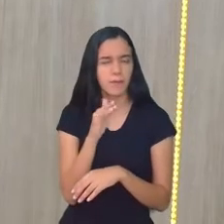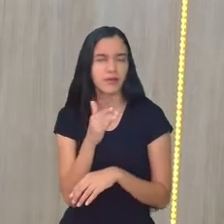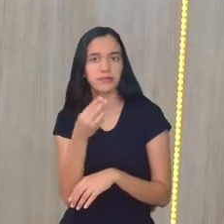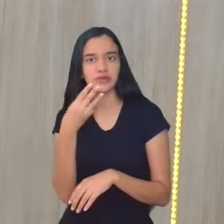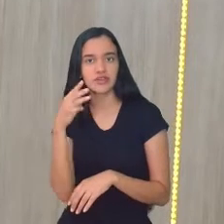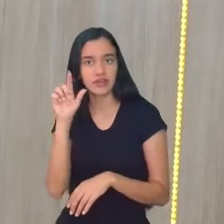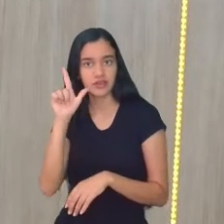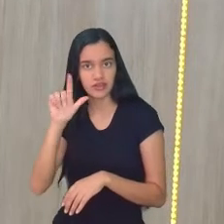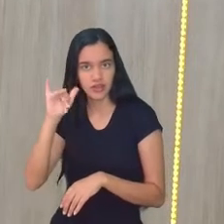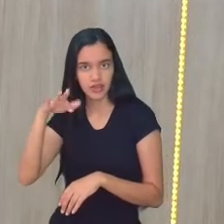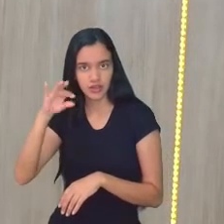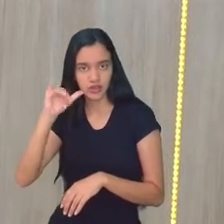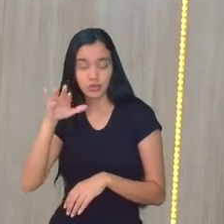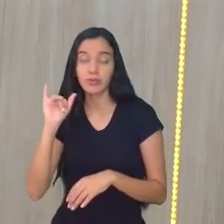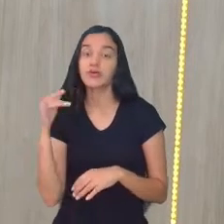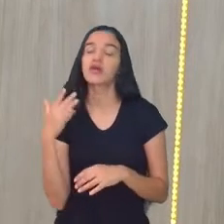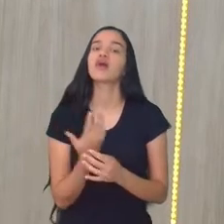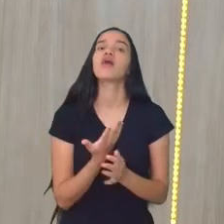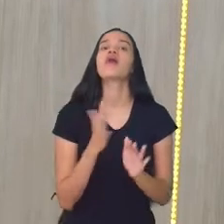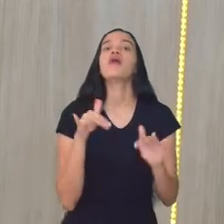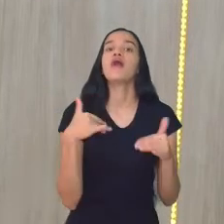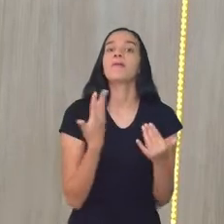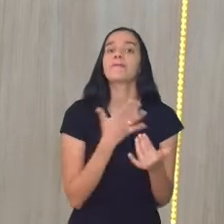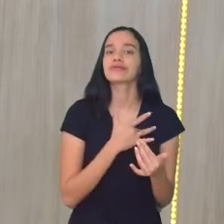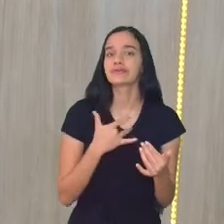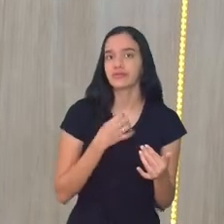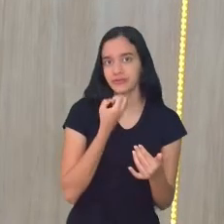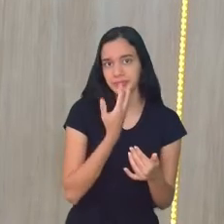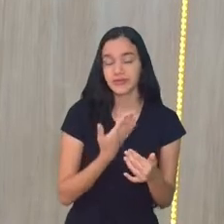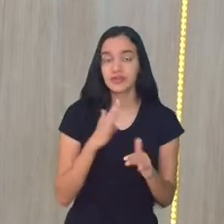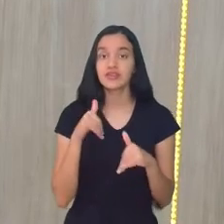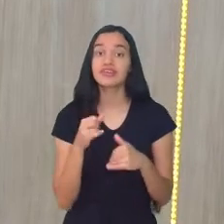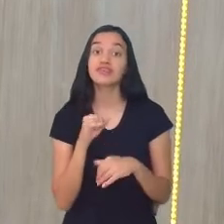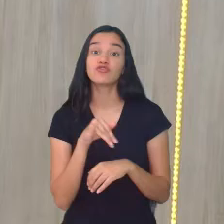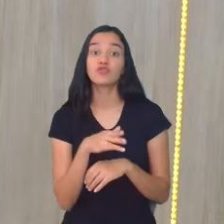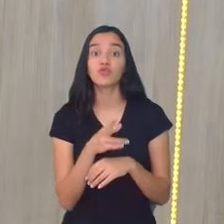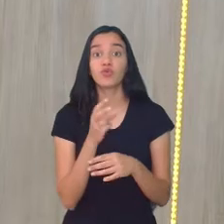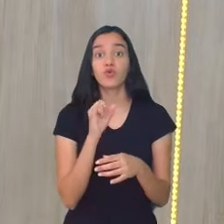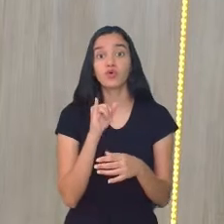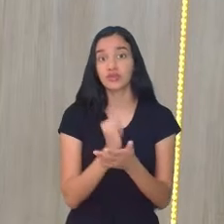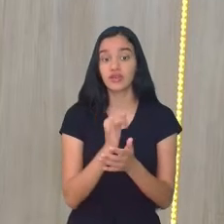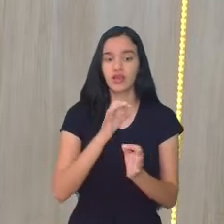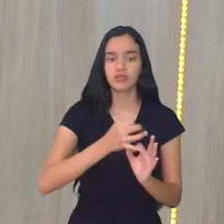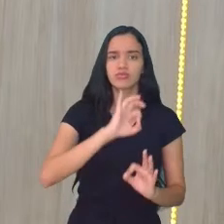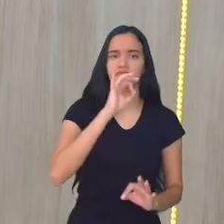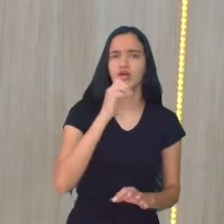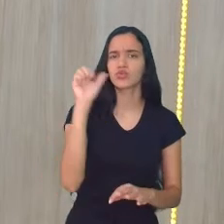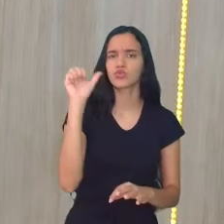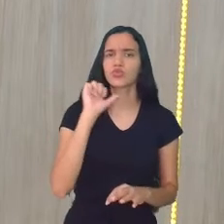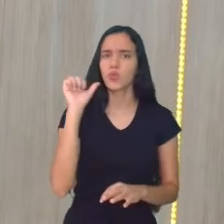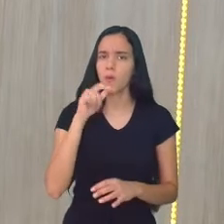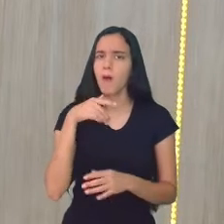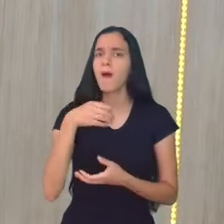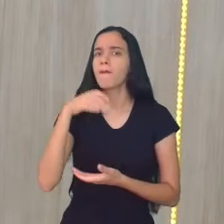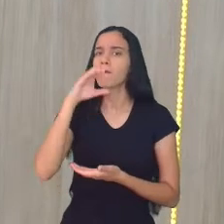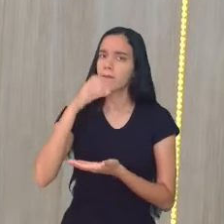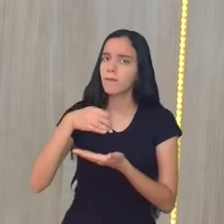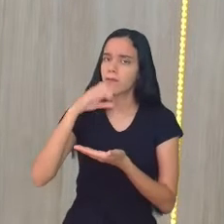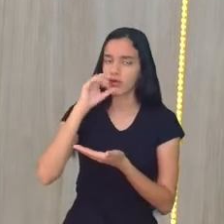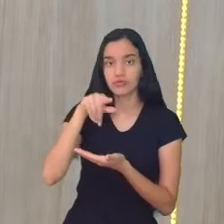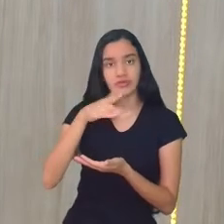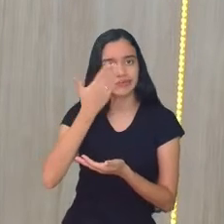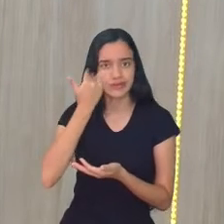hidratar? Então, essa quantidade, se você for tomando sem medir, você não vai saber quanto você